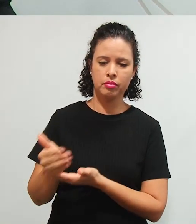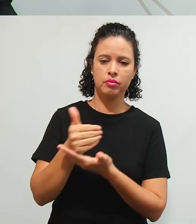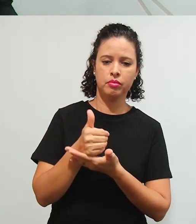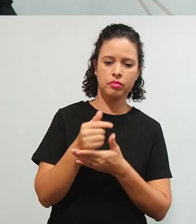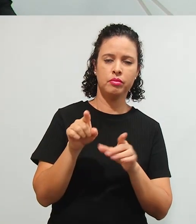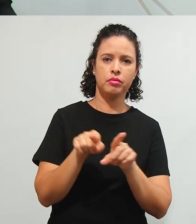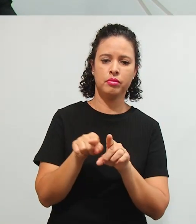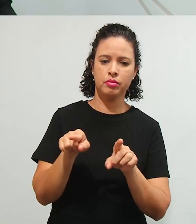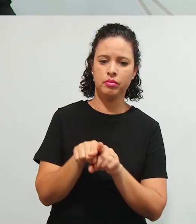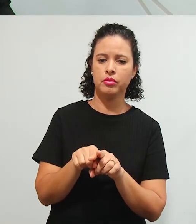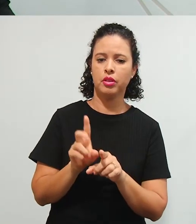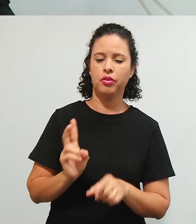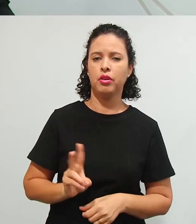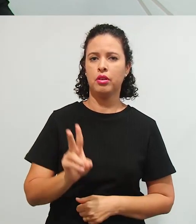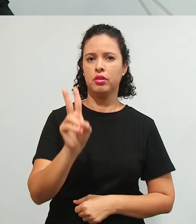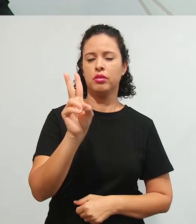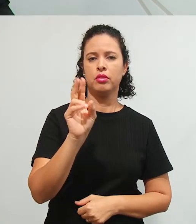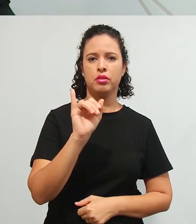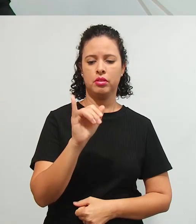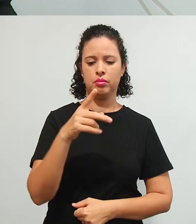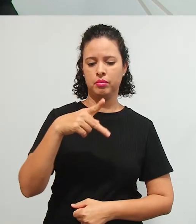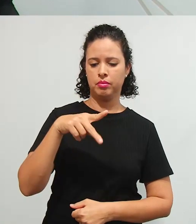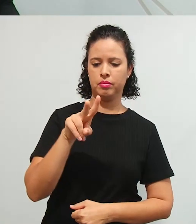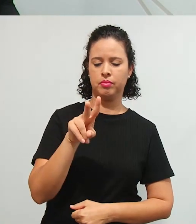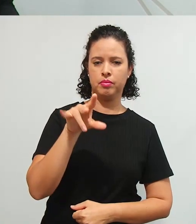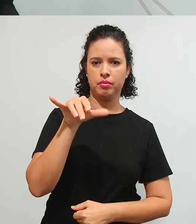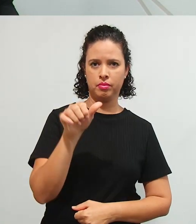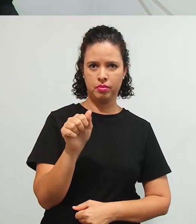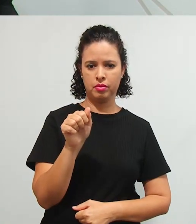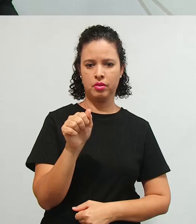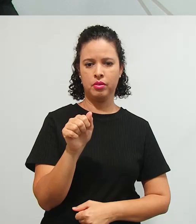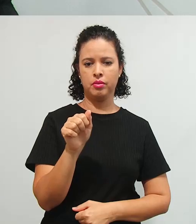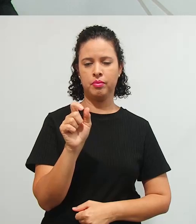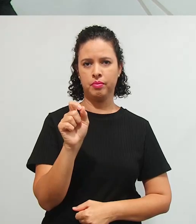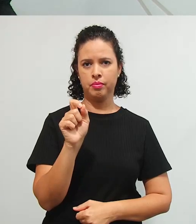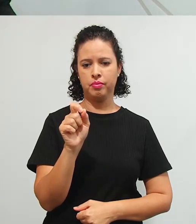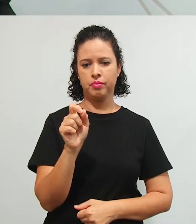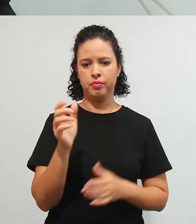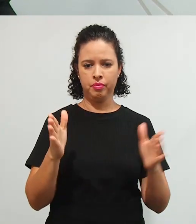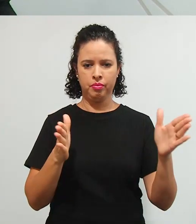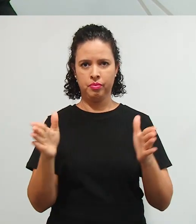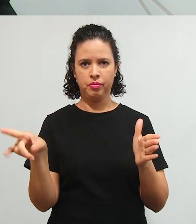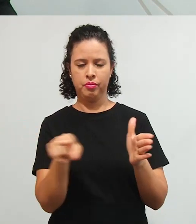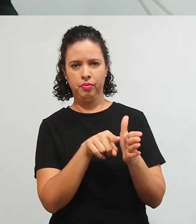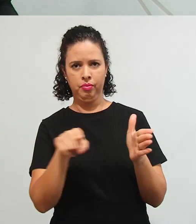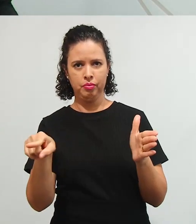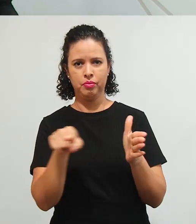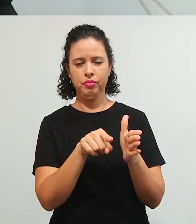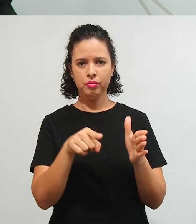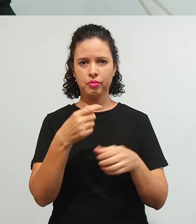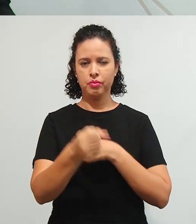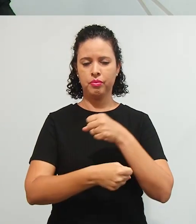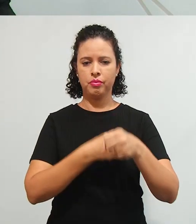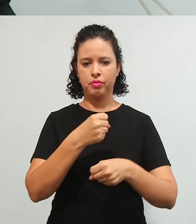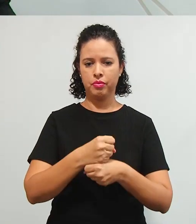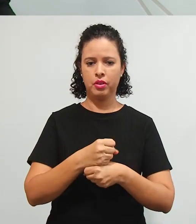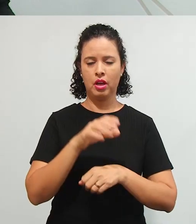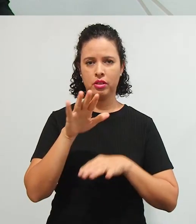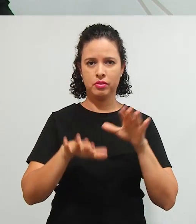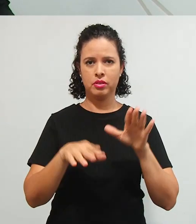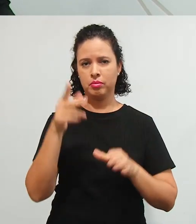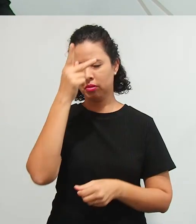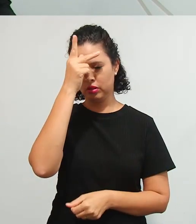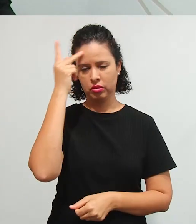e tem aqueles valores de IPVA que não são do exercício corrente. Então, tem gente que